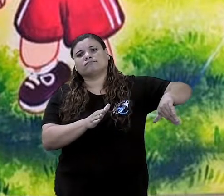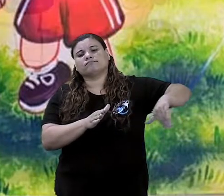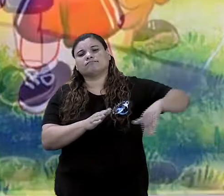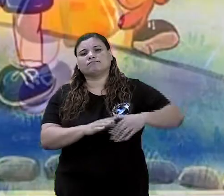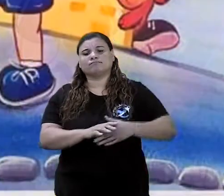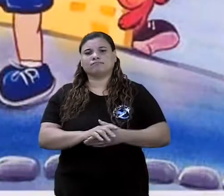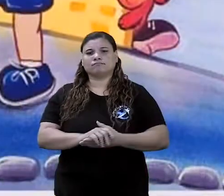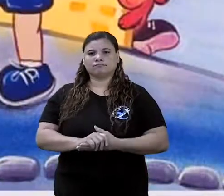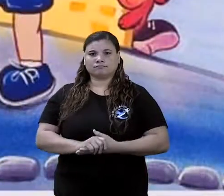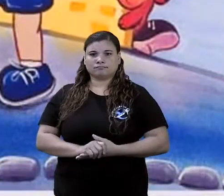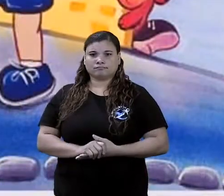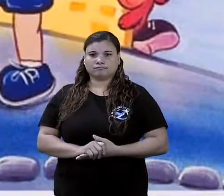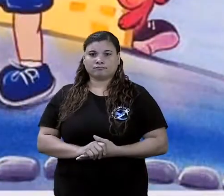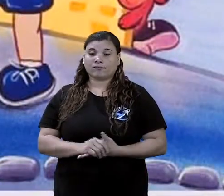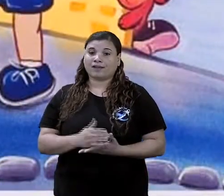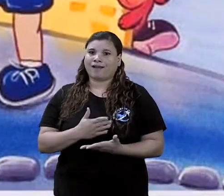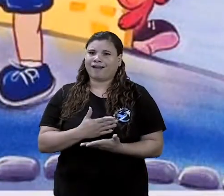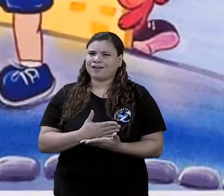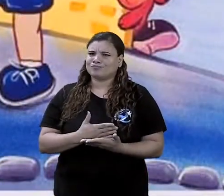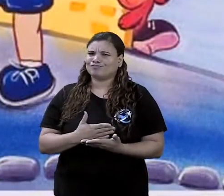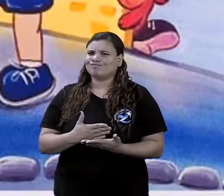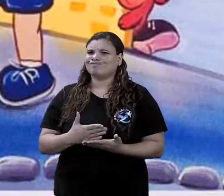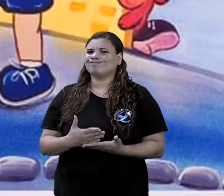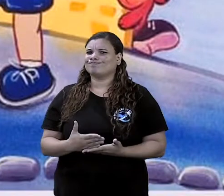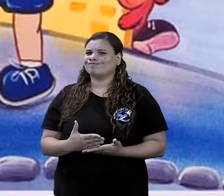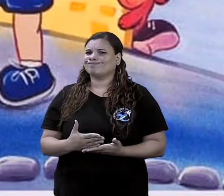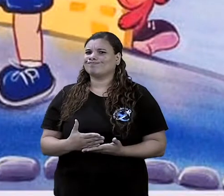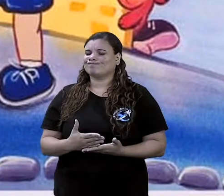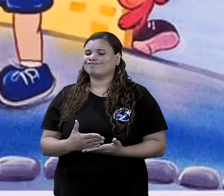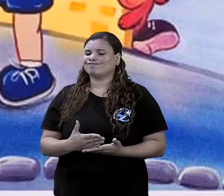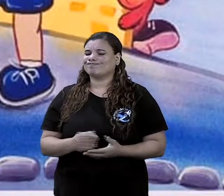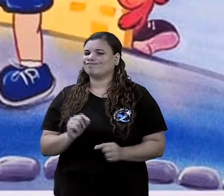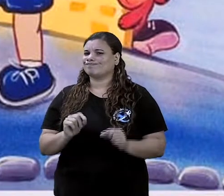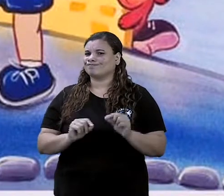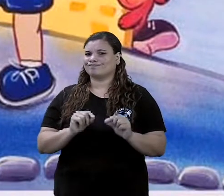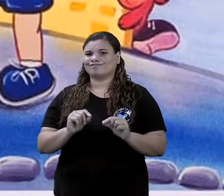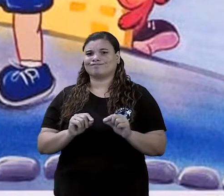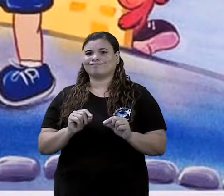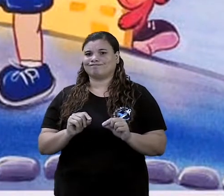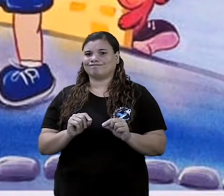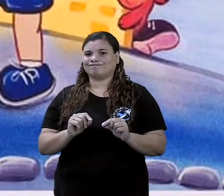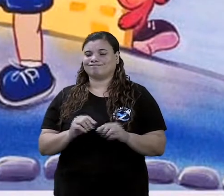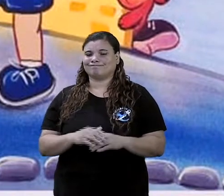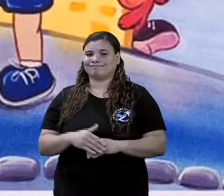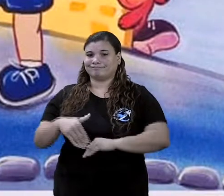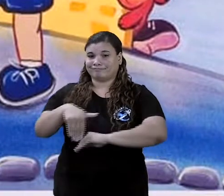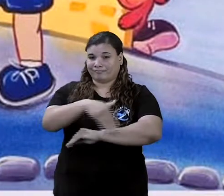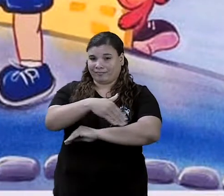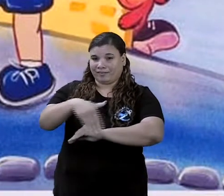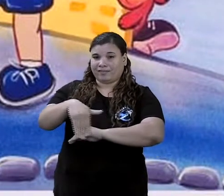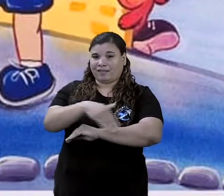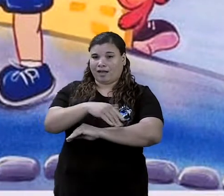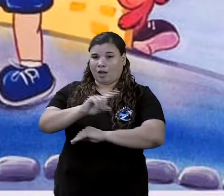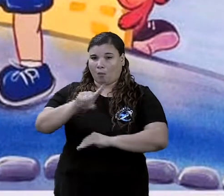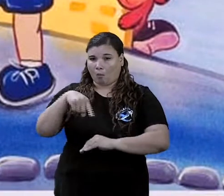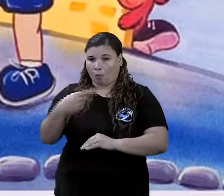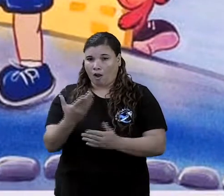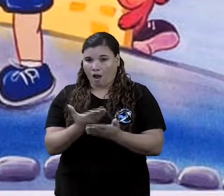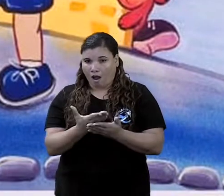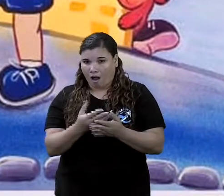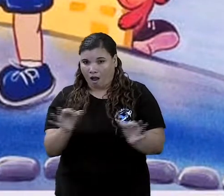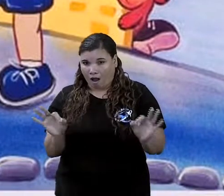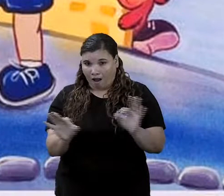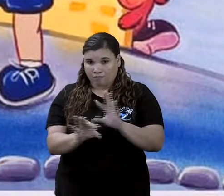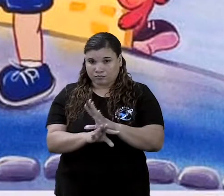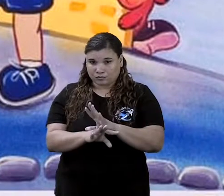Então, começaram os pontapés na saída da escola. Léo ia para casa